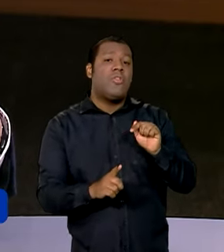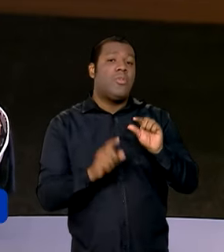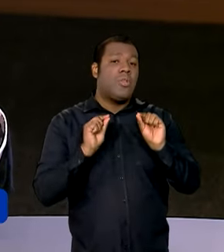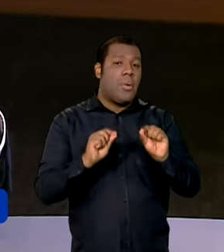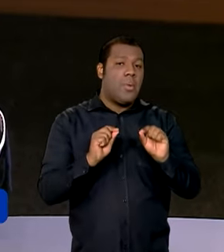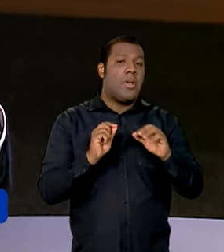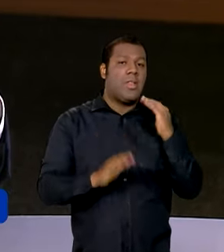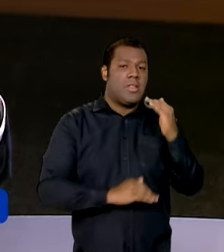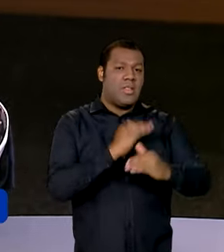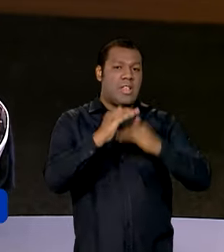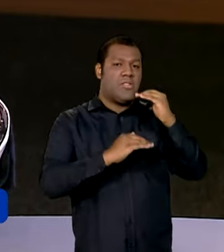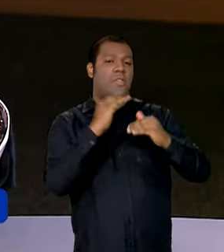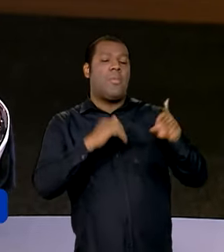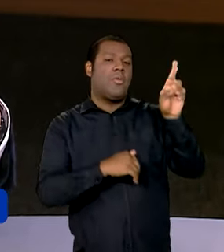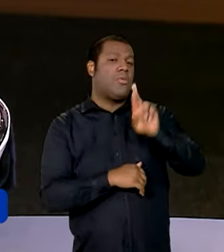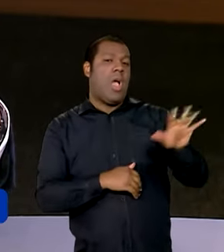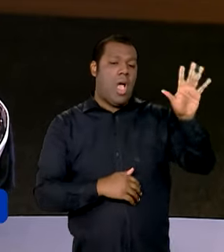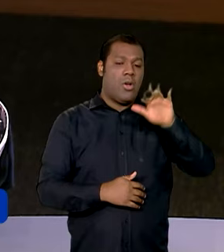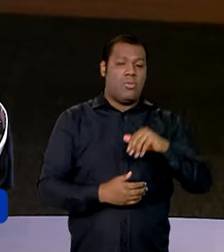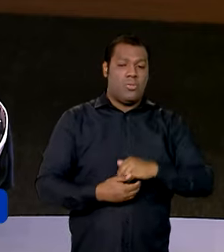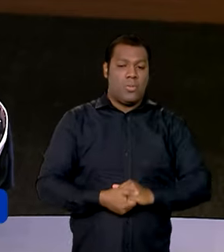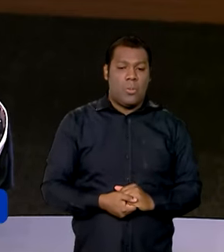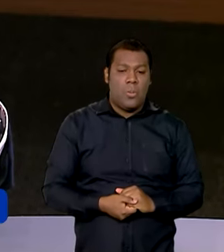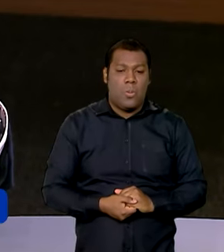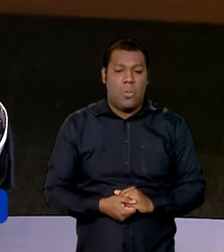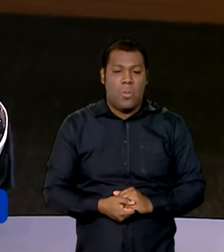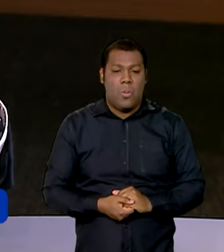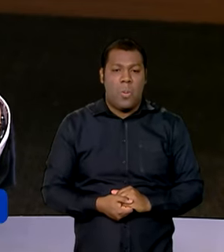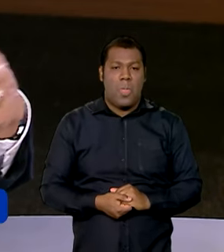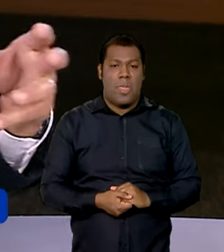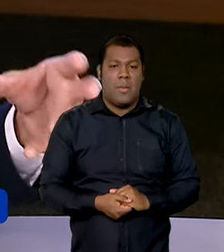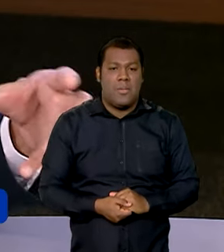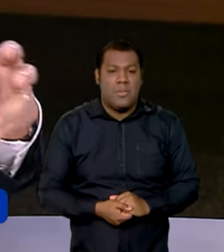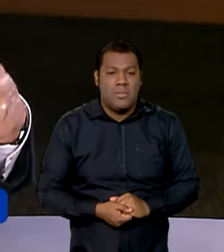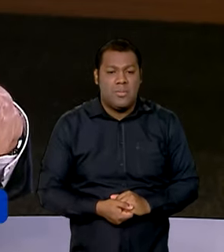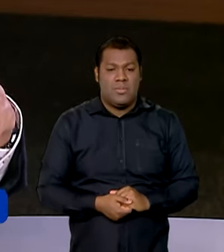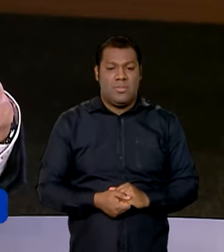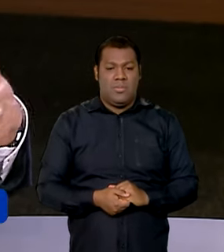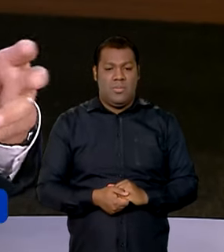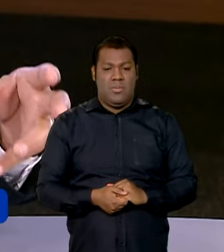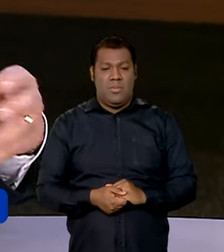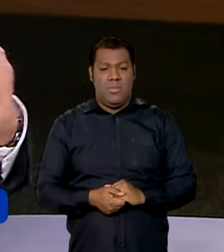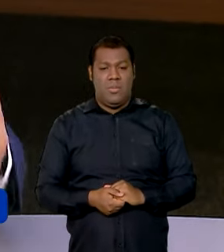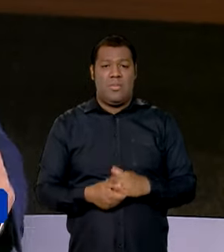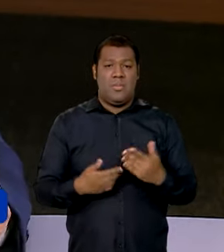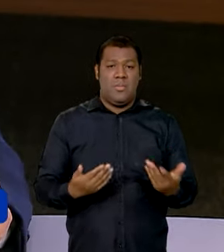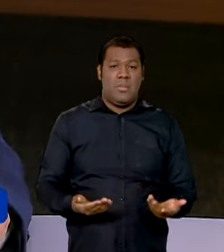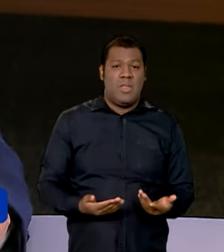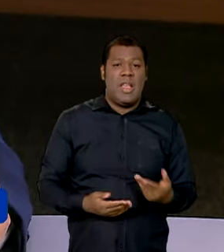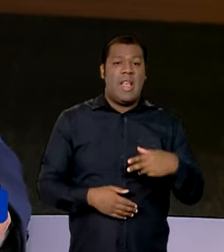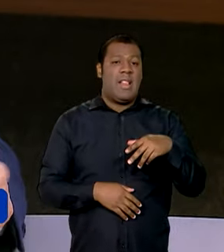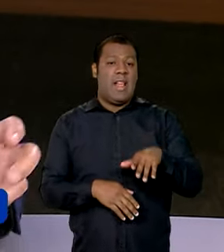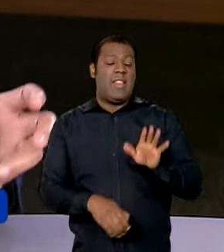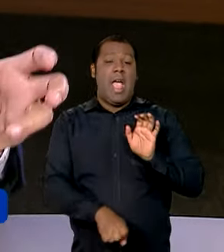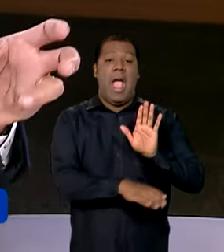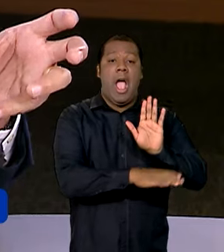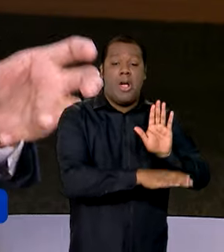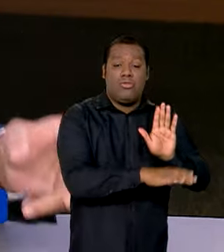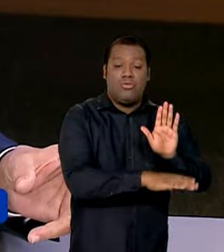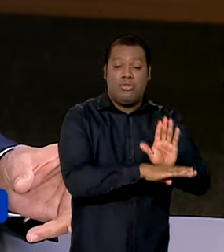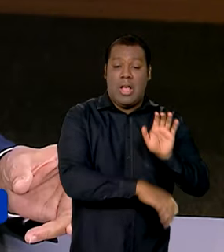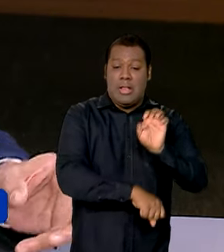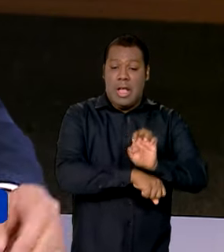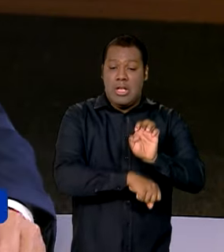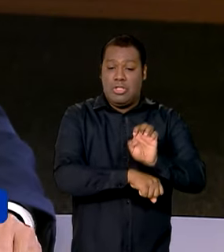isso não necessariamente eh não fazer para os estados que tem um PIB mais elevado mas